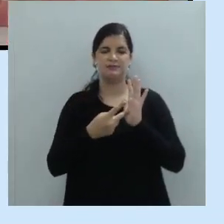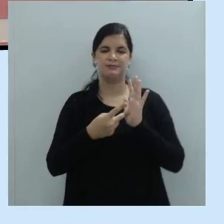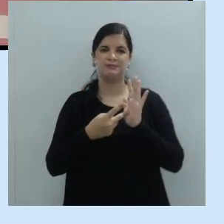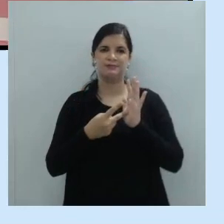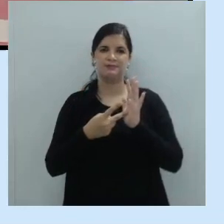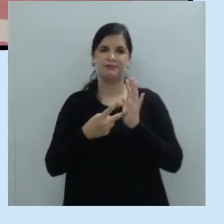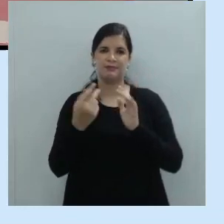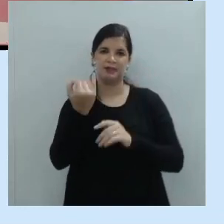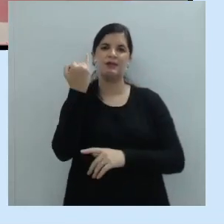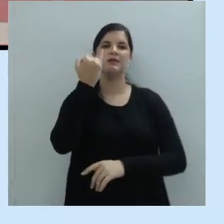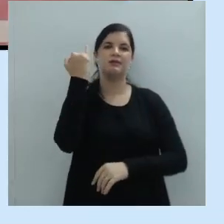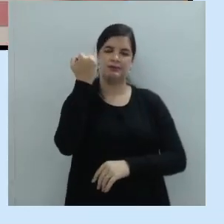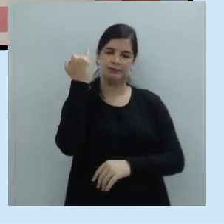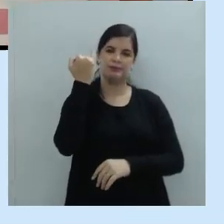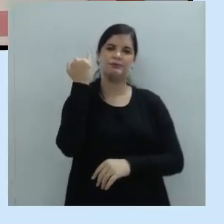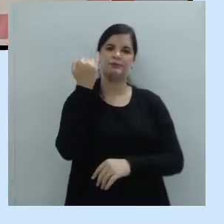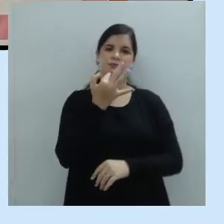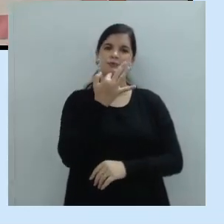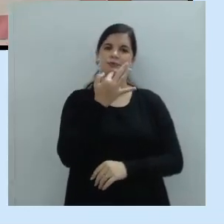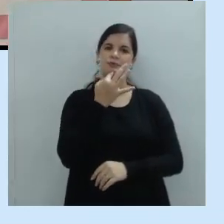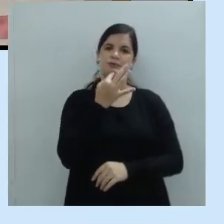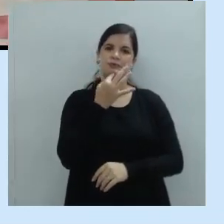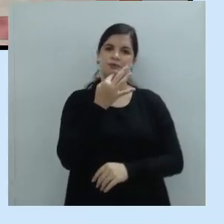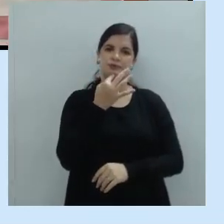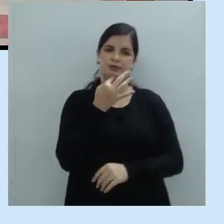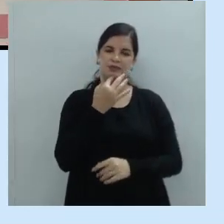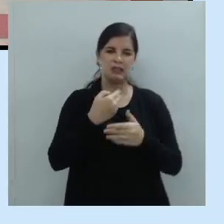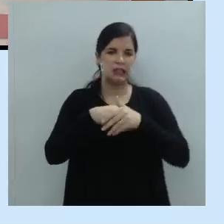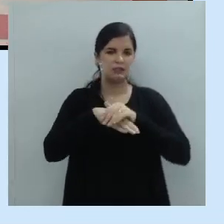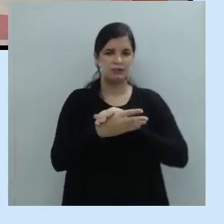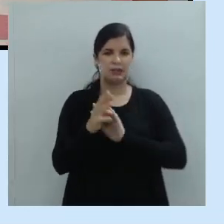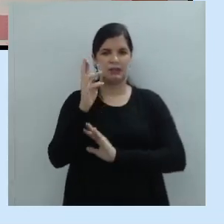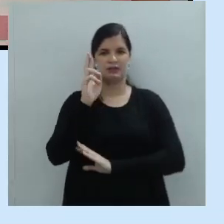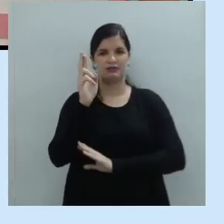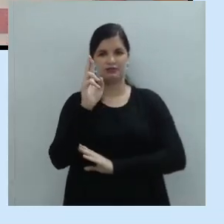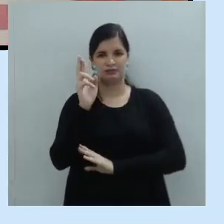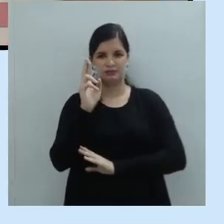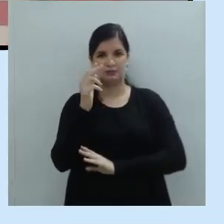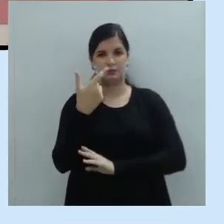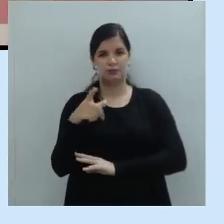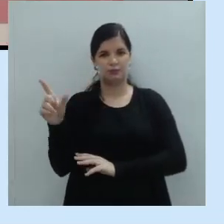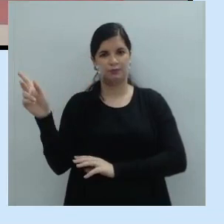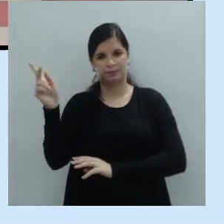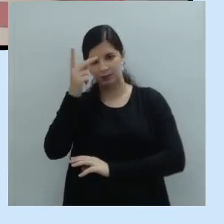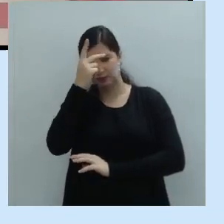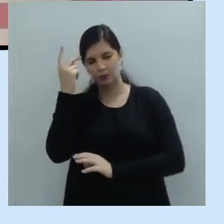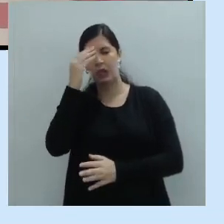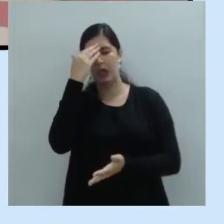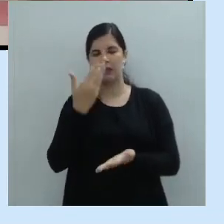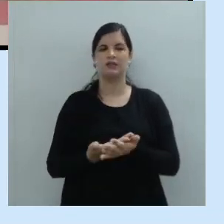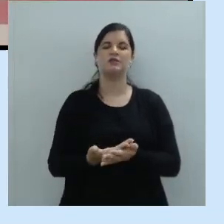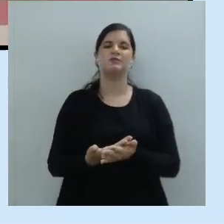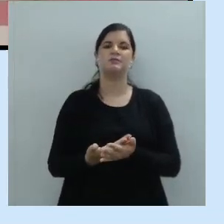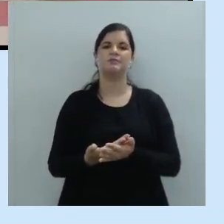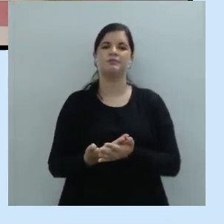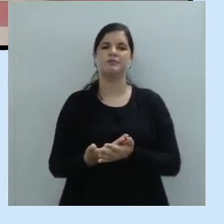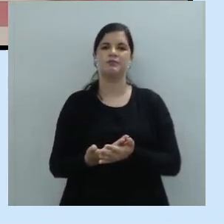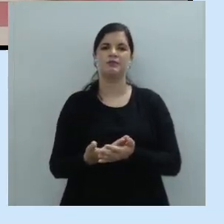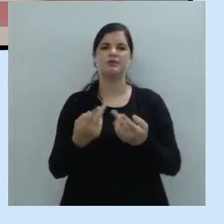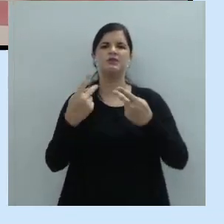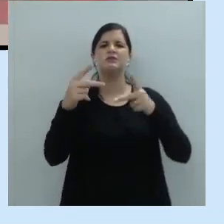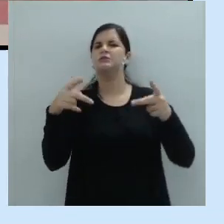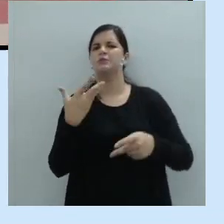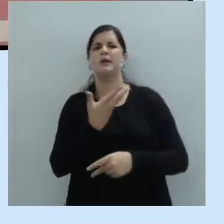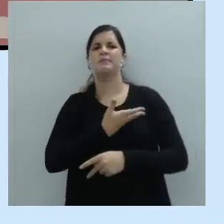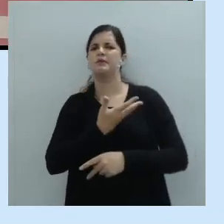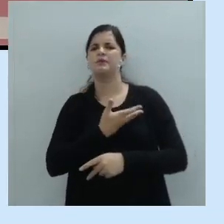a importância de conhecermos a tradição religiosa do outro, aquilo que o outro acredita. O que é que o seu coleguinha